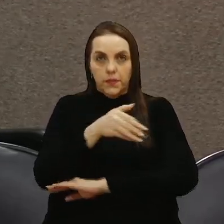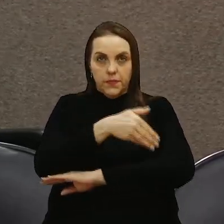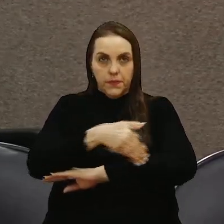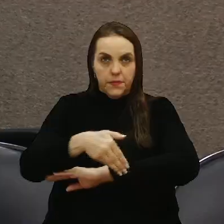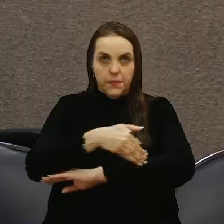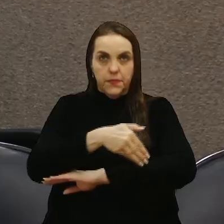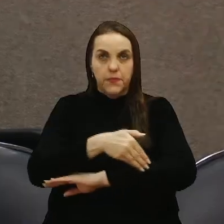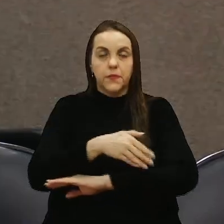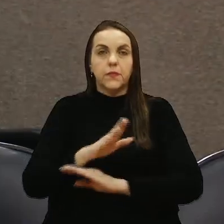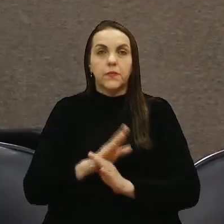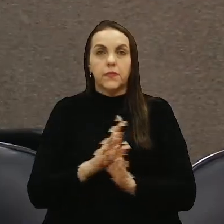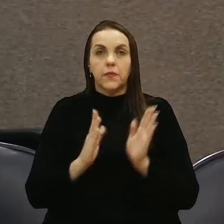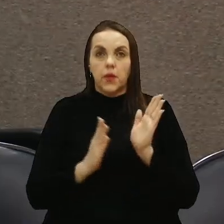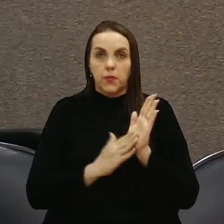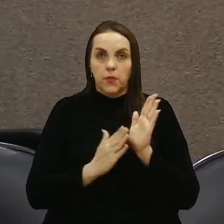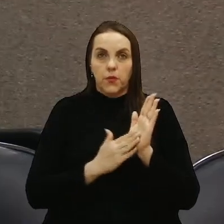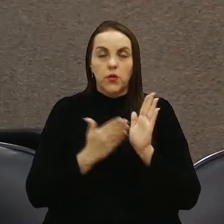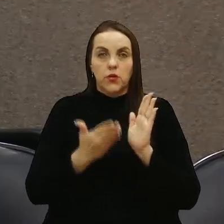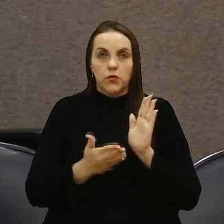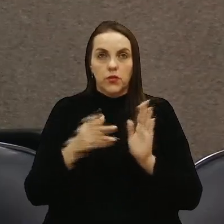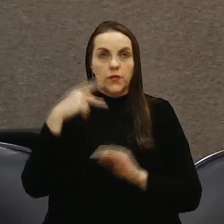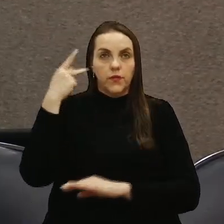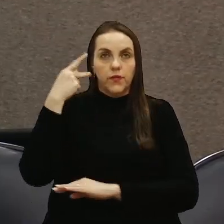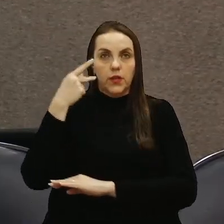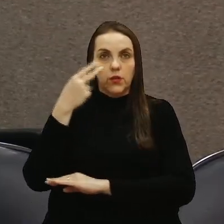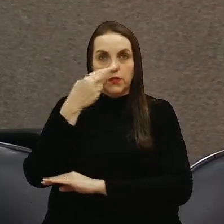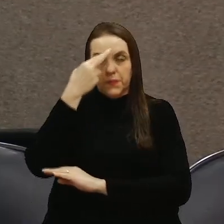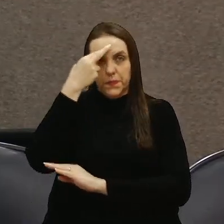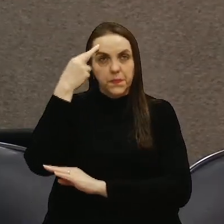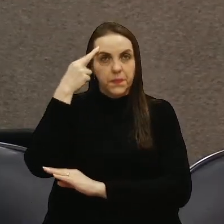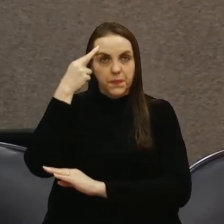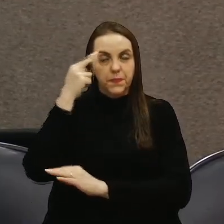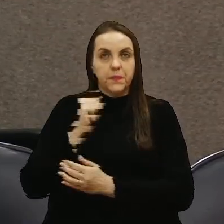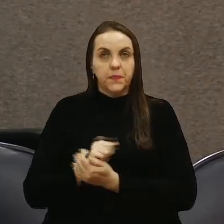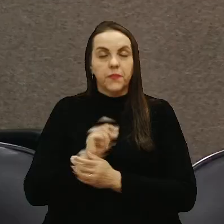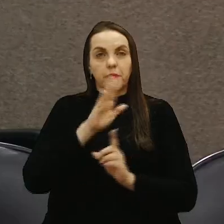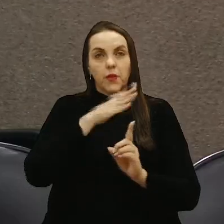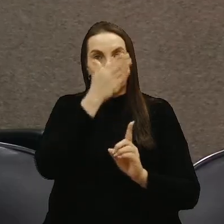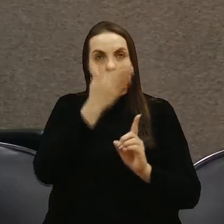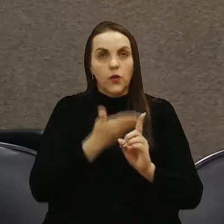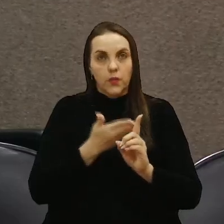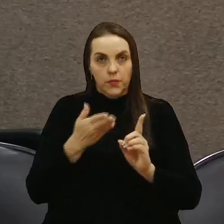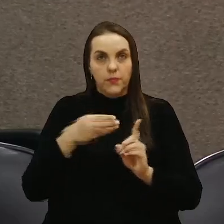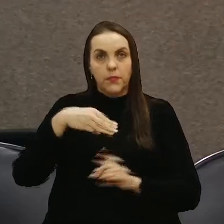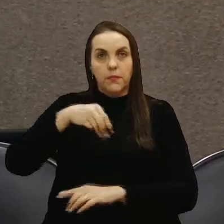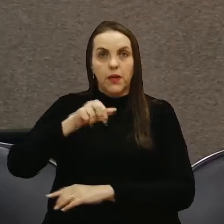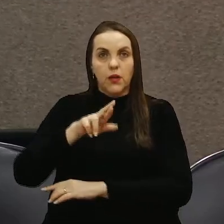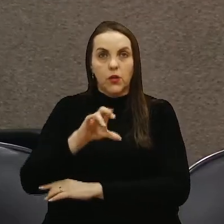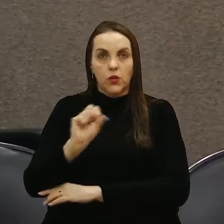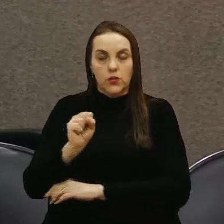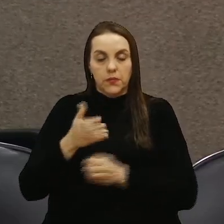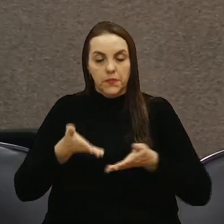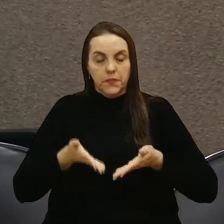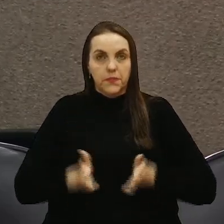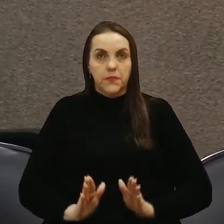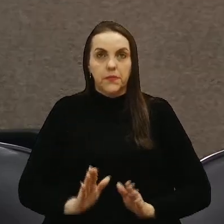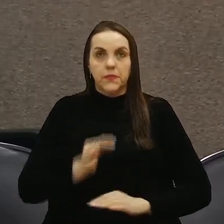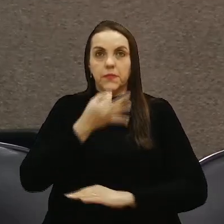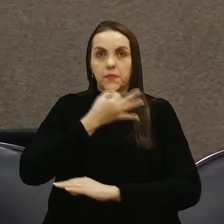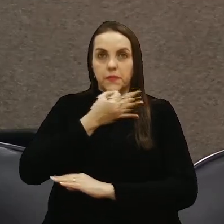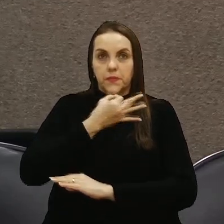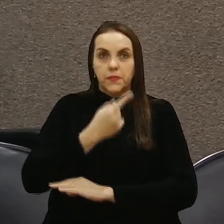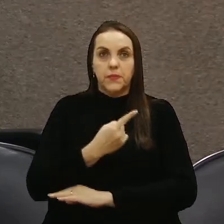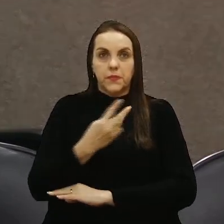proposição do vereador Rafael Bueno, numa homenagem ao Marcos, que nasceu em Caxias do Sul no dia 13